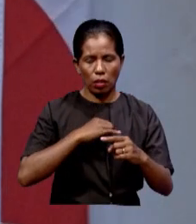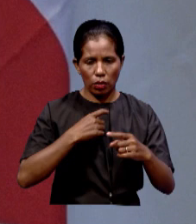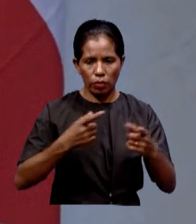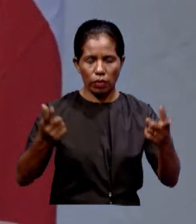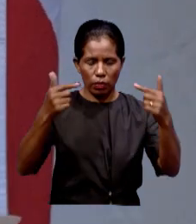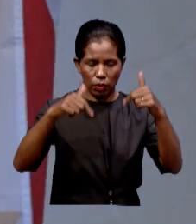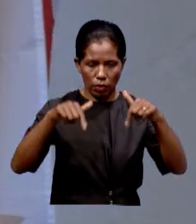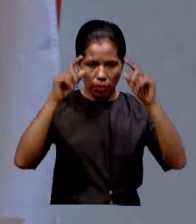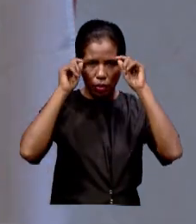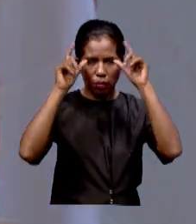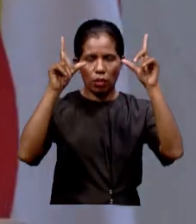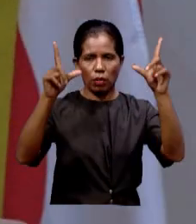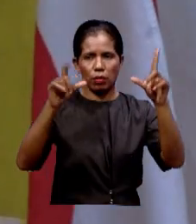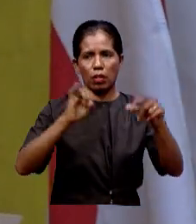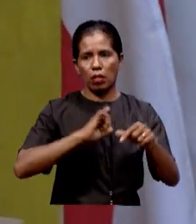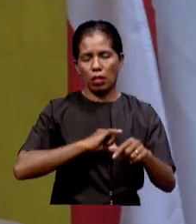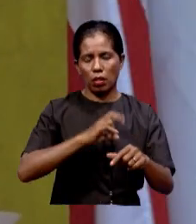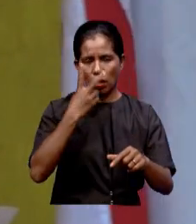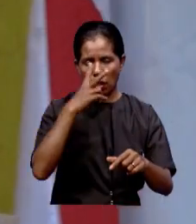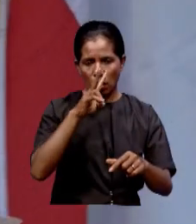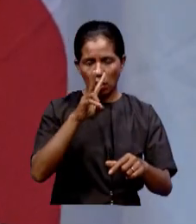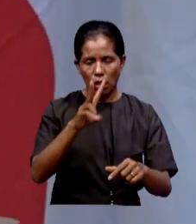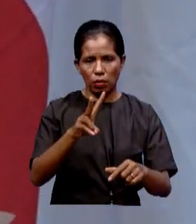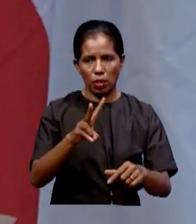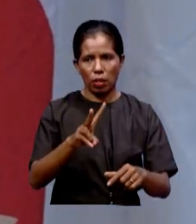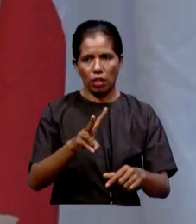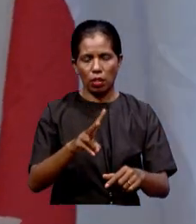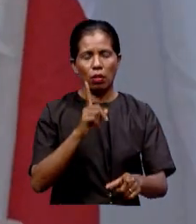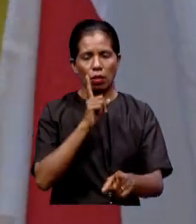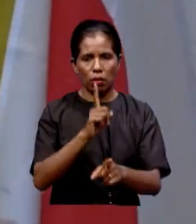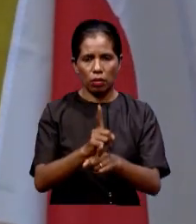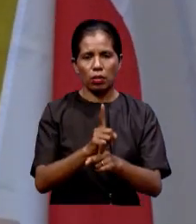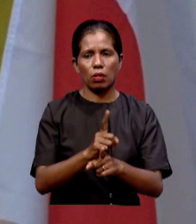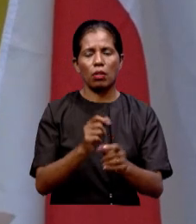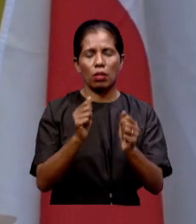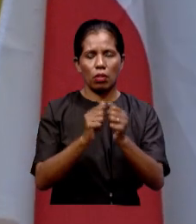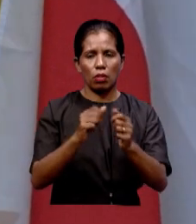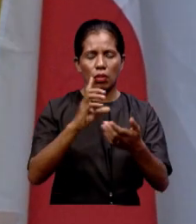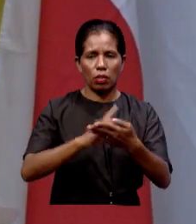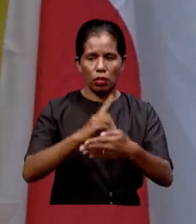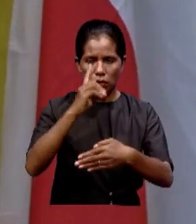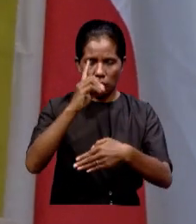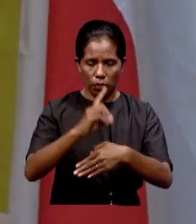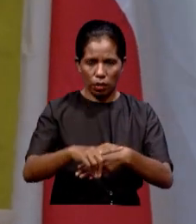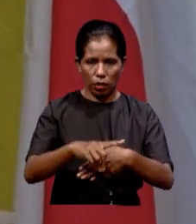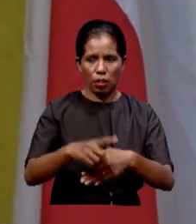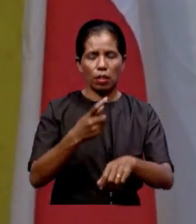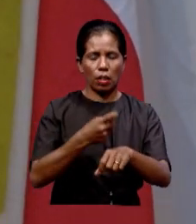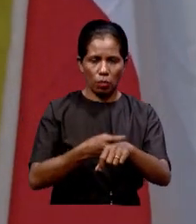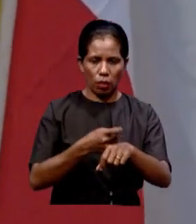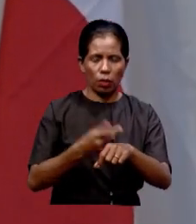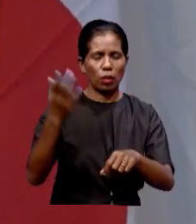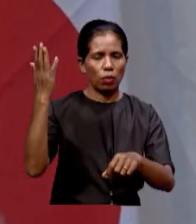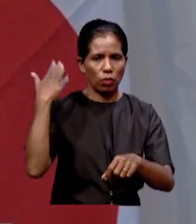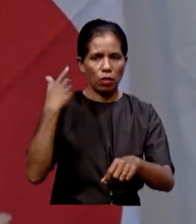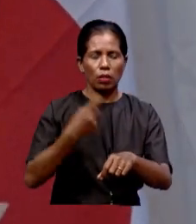mai Timor-Leste, how impressionado tebes ho desenvolvimento deste tempo nebe liuliu,